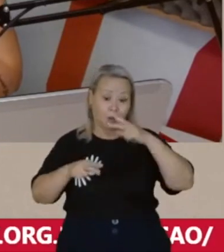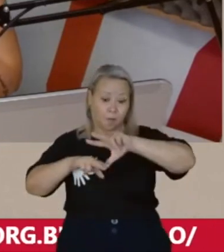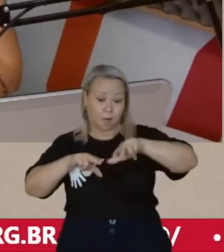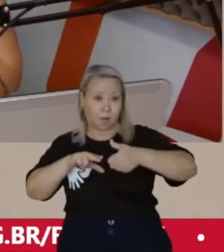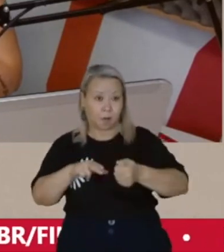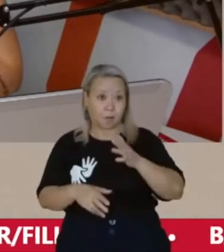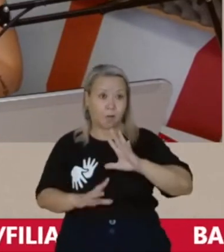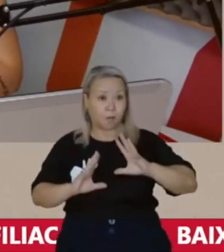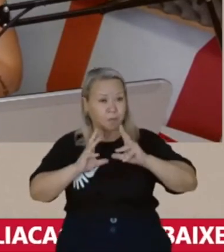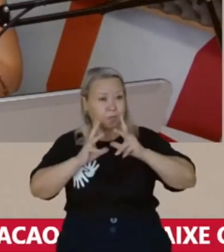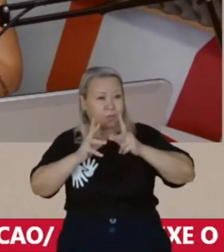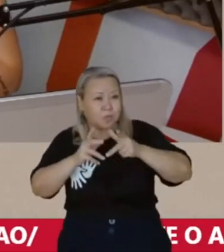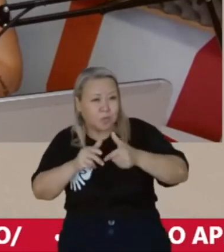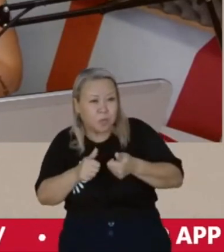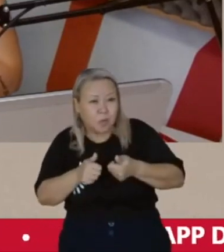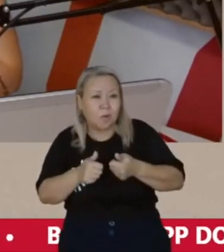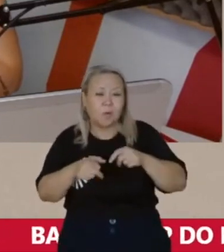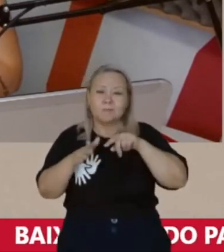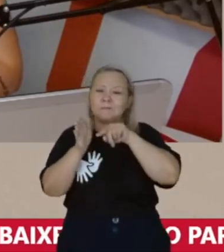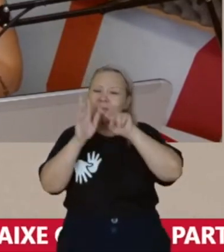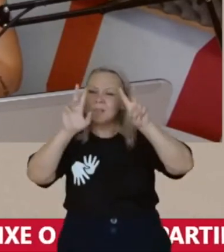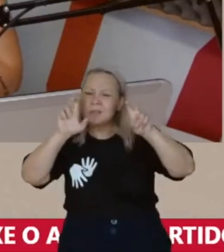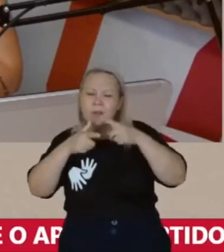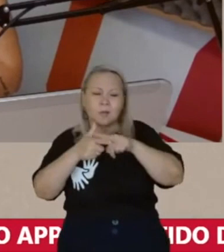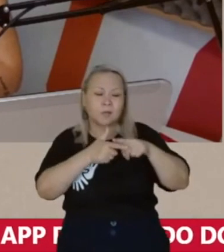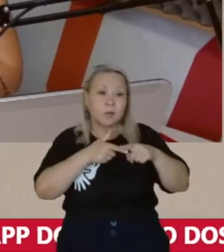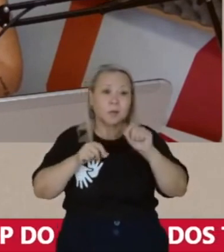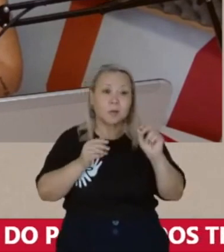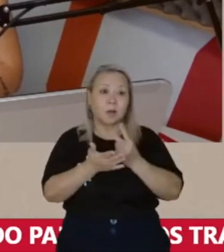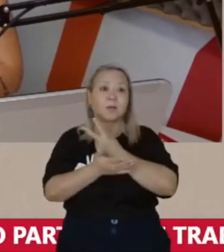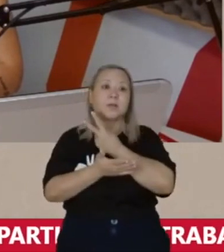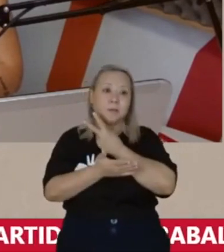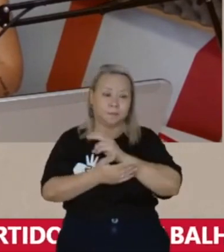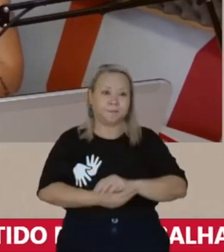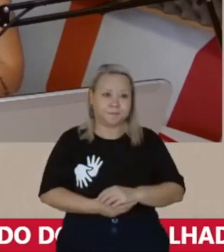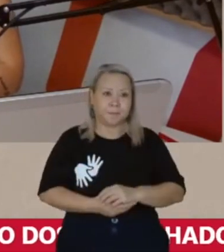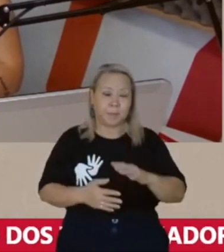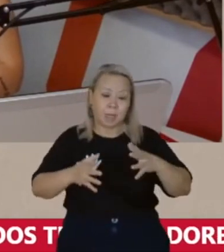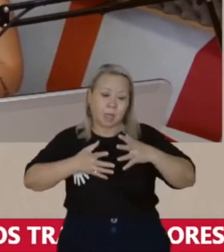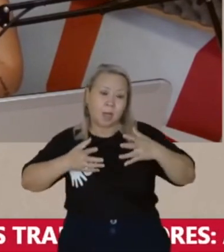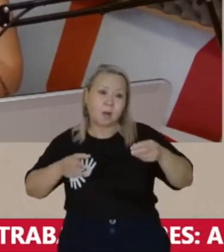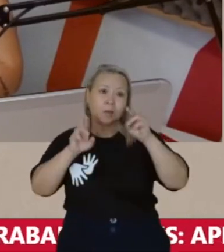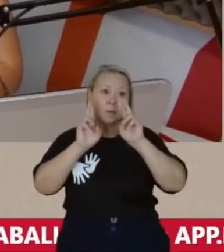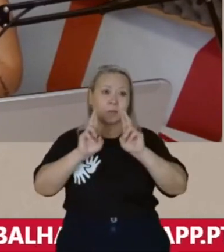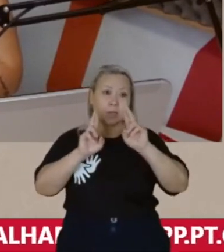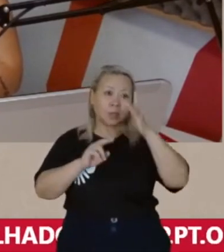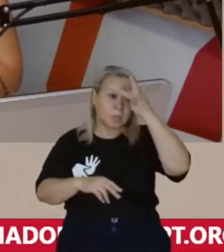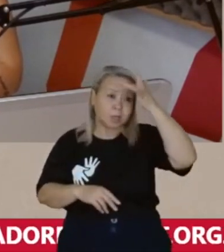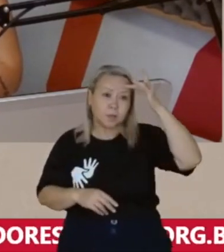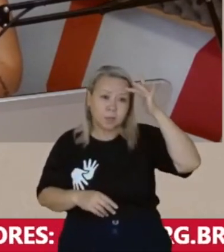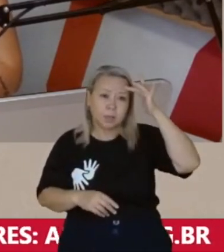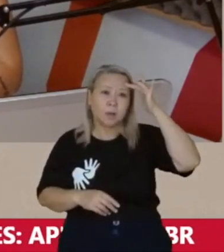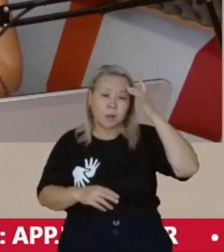a todas as questões que aconteceram, que se sucederam. Inclusive, quero aqui aumentar a expectativa das pessoas. Daqui a